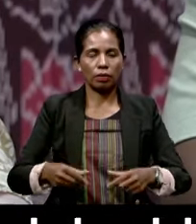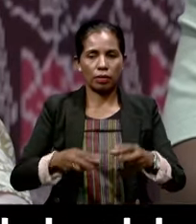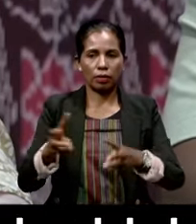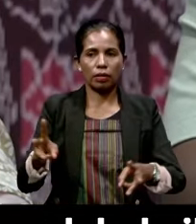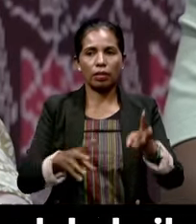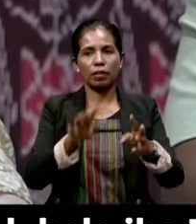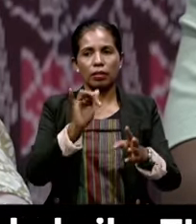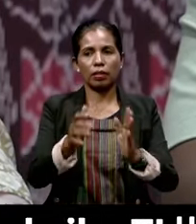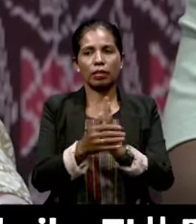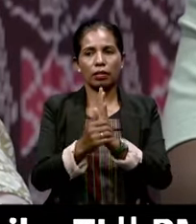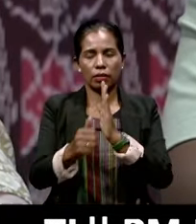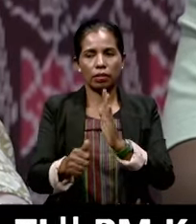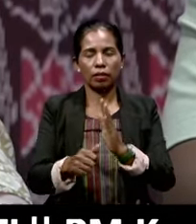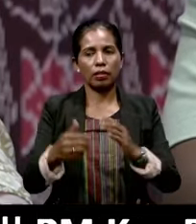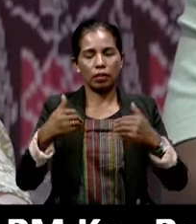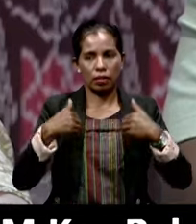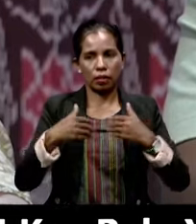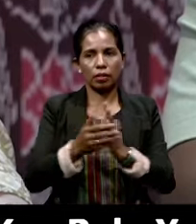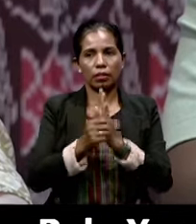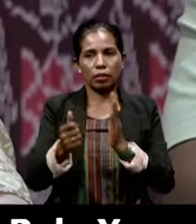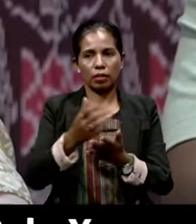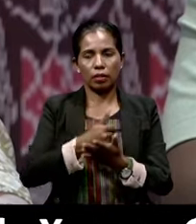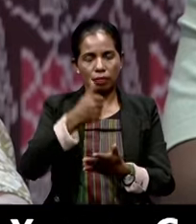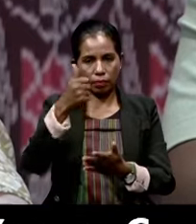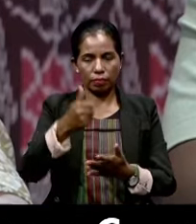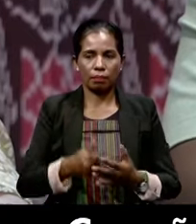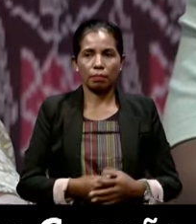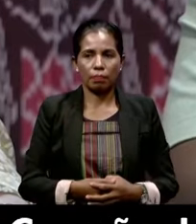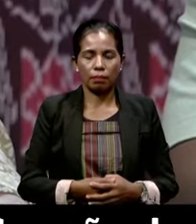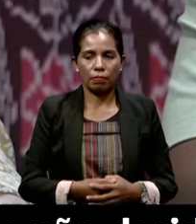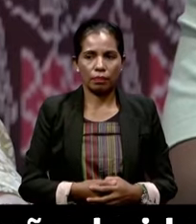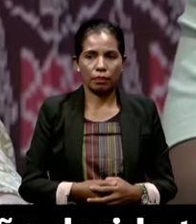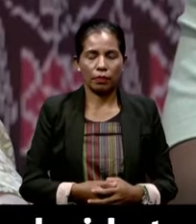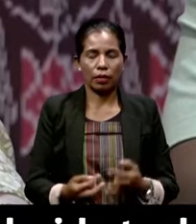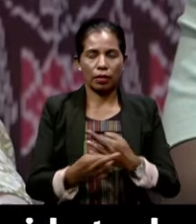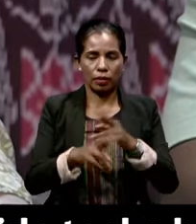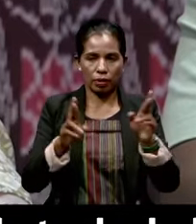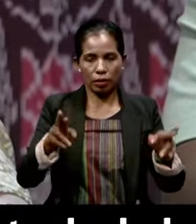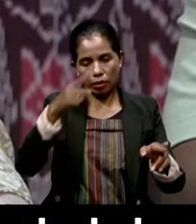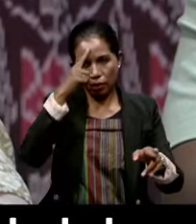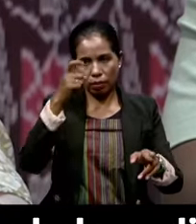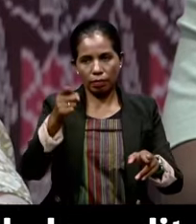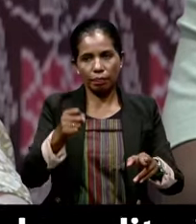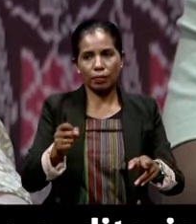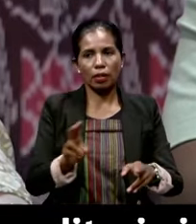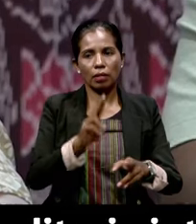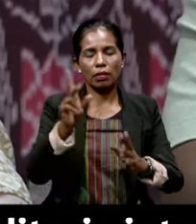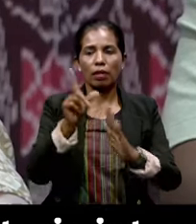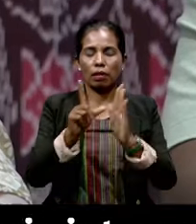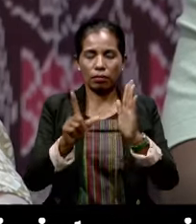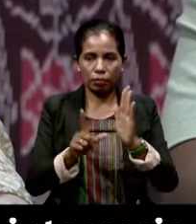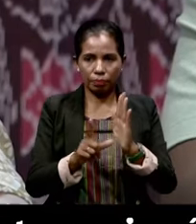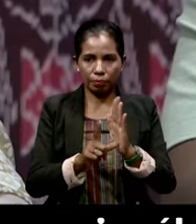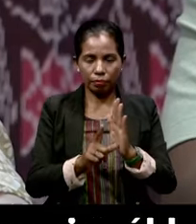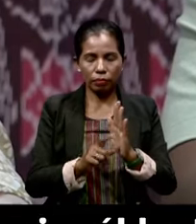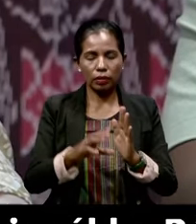sim capacidade quando ni ia capacidade ni liu nem o resultado também ita aplica lei